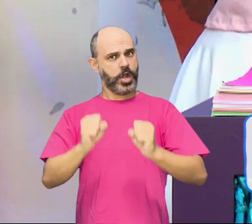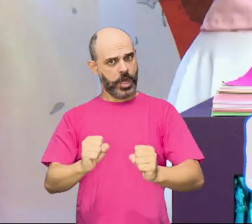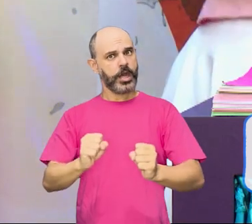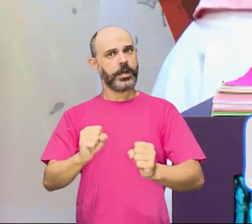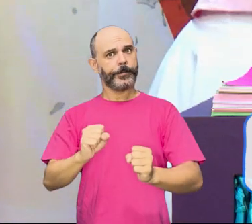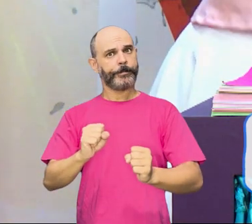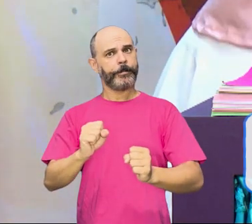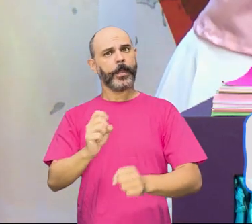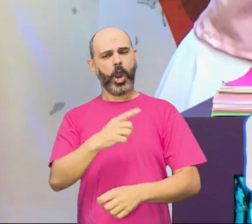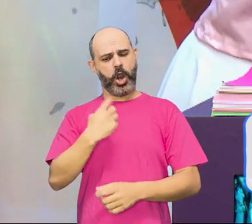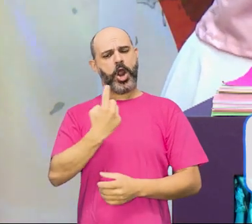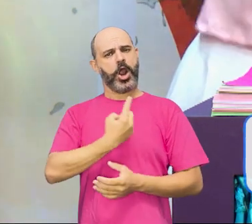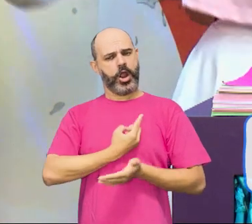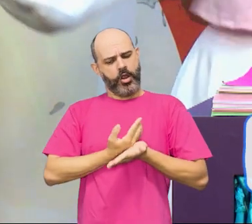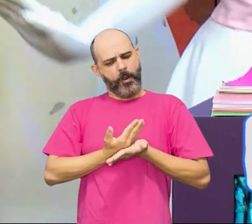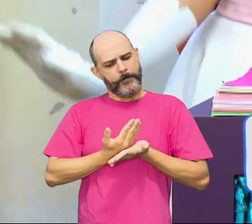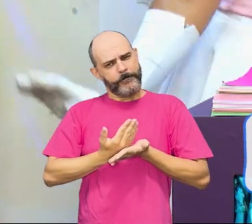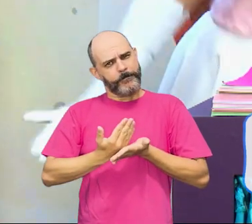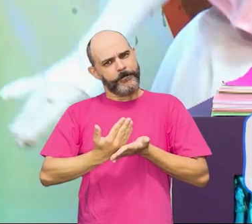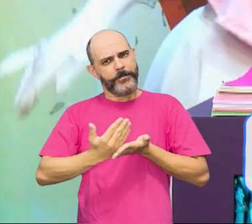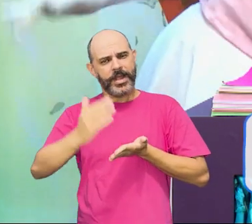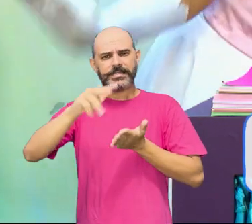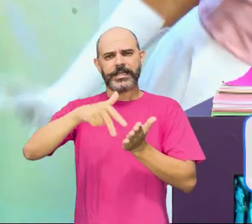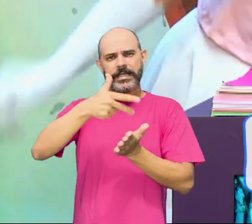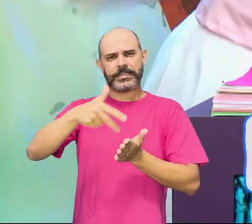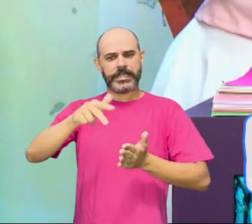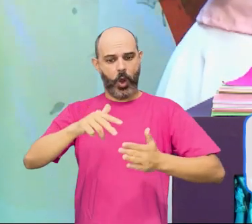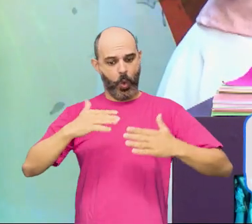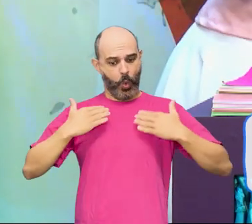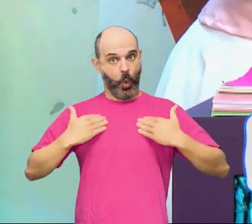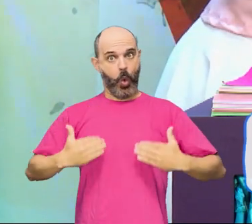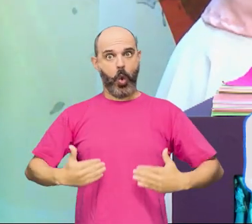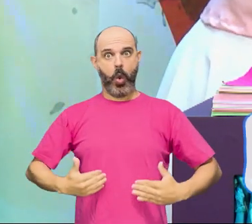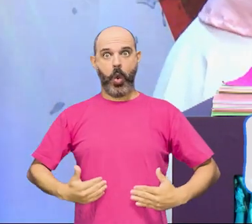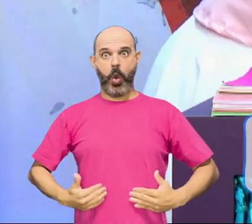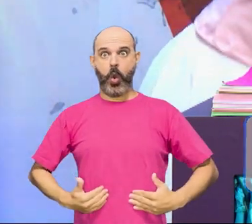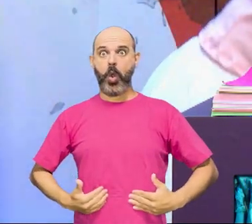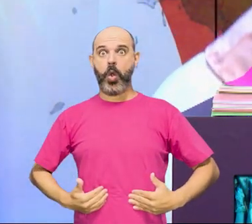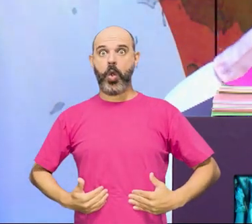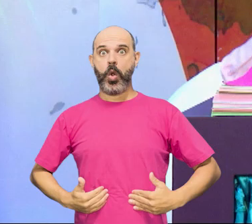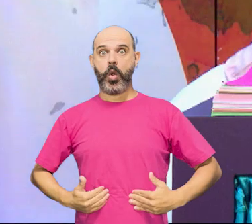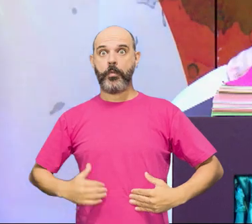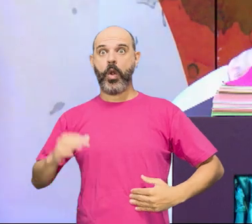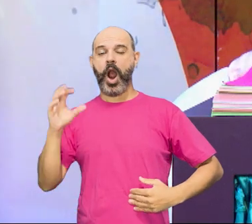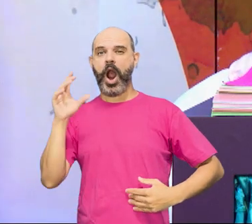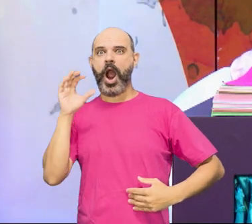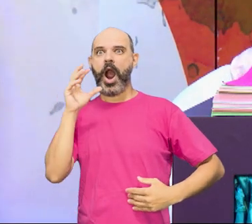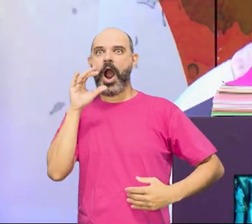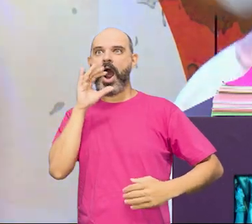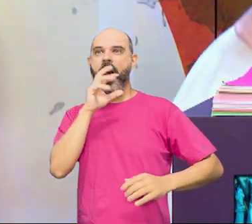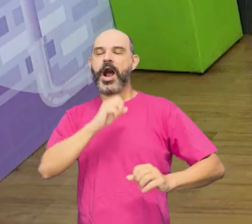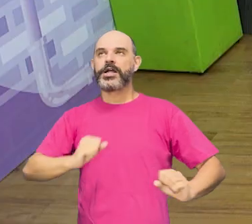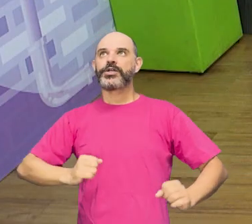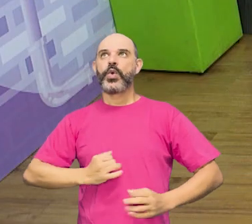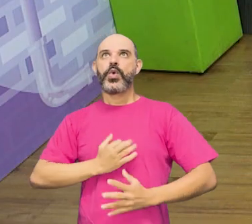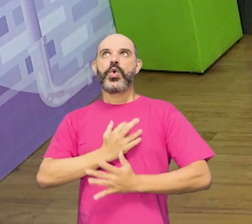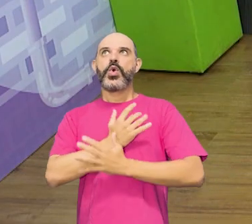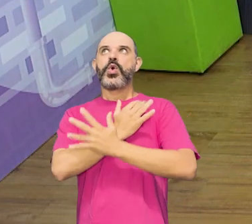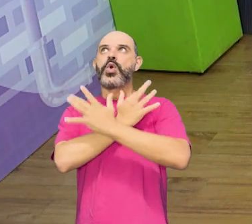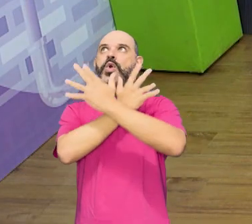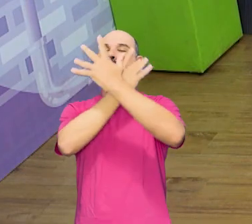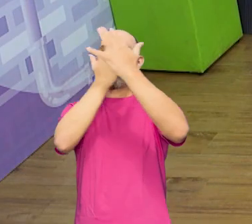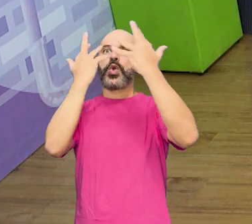quando a gente começa a dançar, todo o nosso corpo fica preenchido por uma magia.